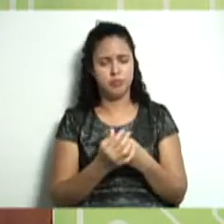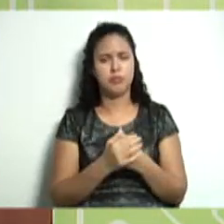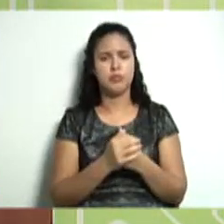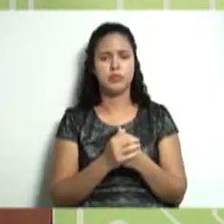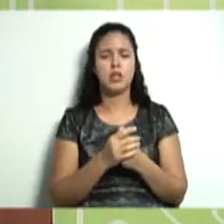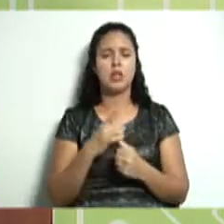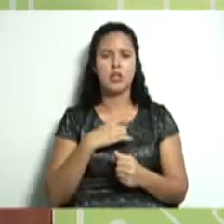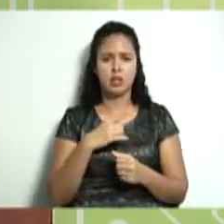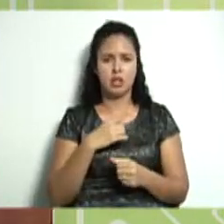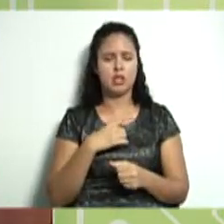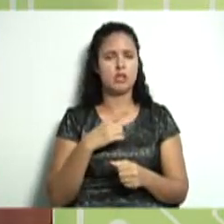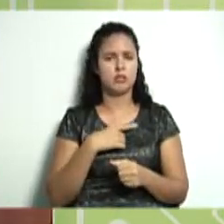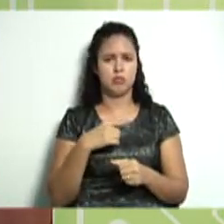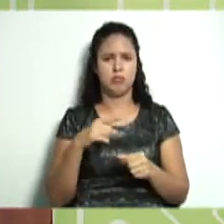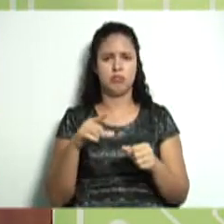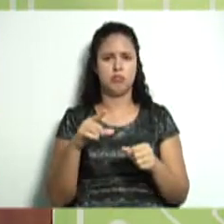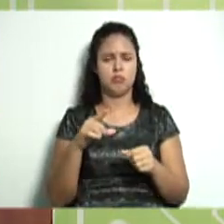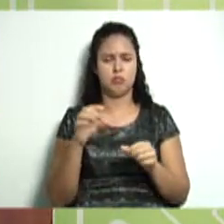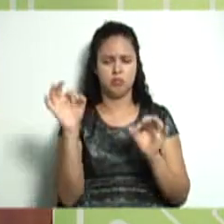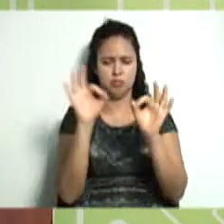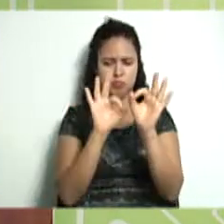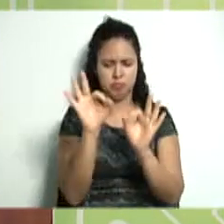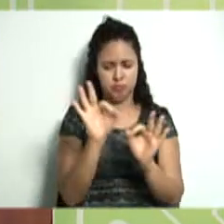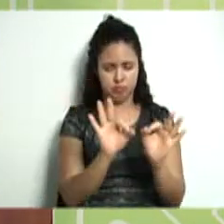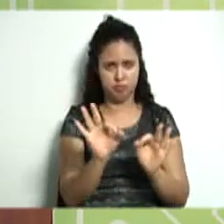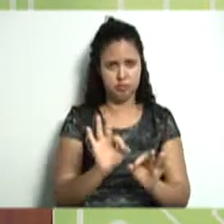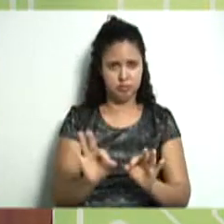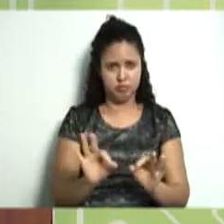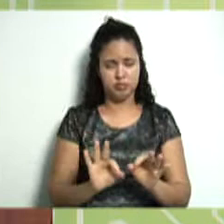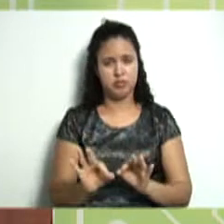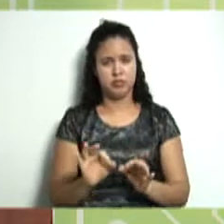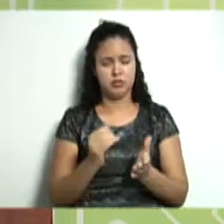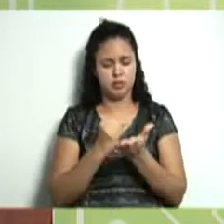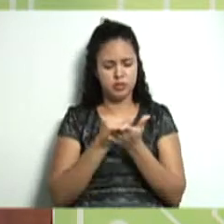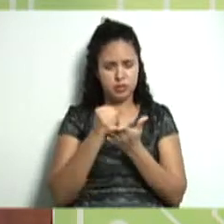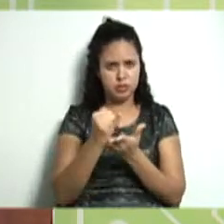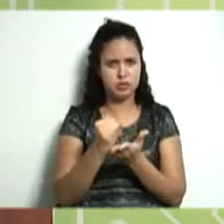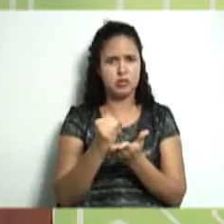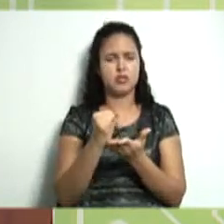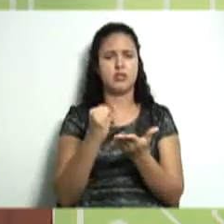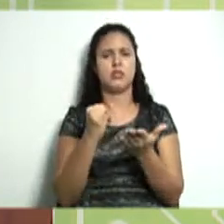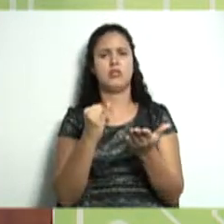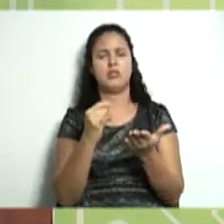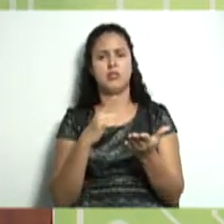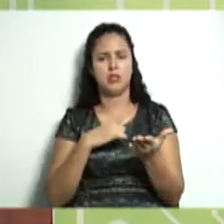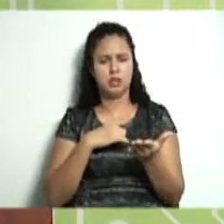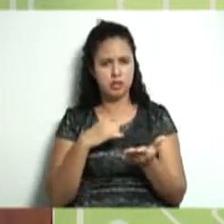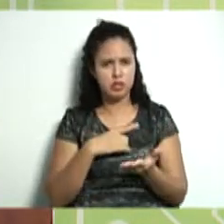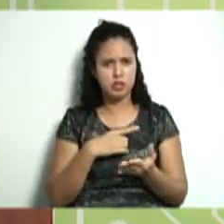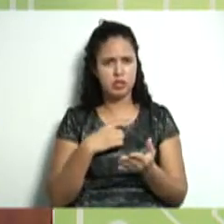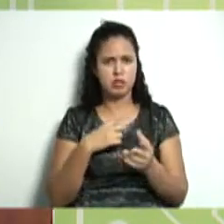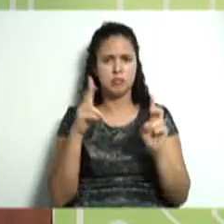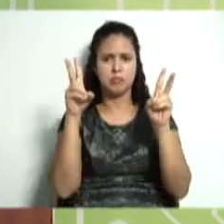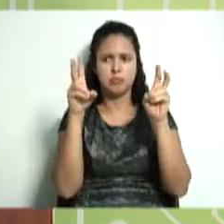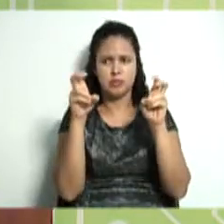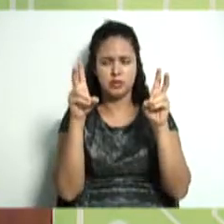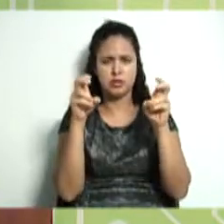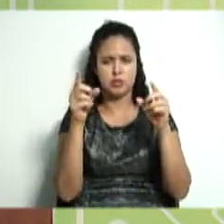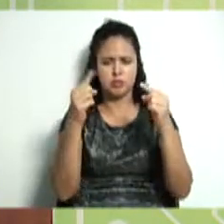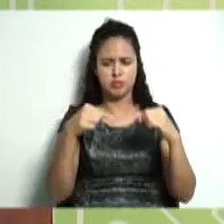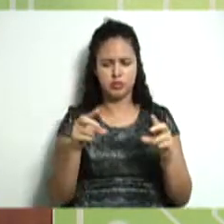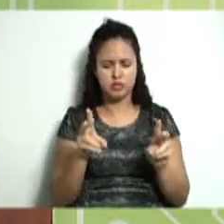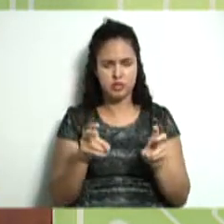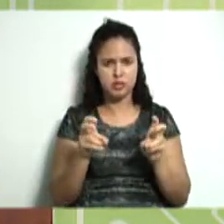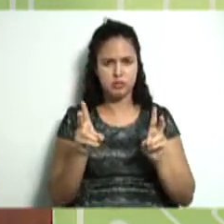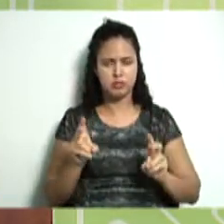tem um esquema, tá, gente? Não é escrever de qualquer jeito. Tem a introdução, tem ali os subtítulos,